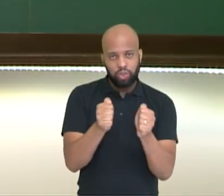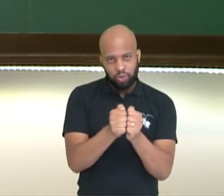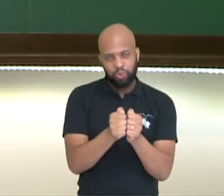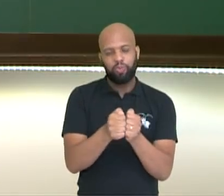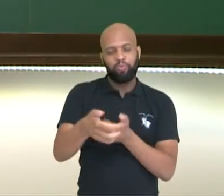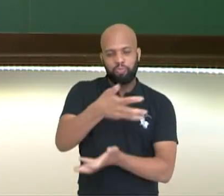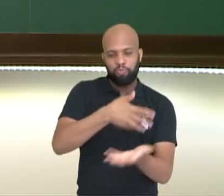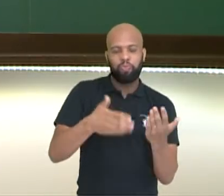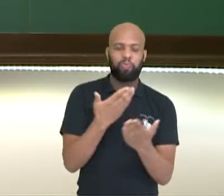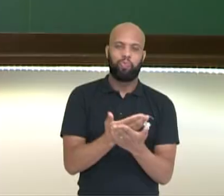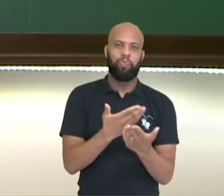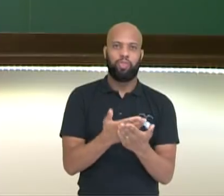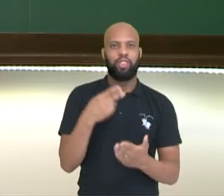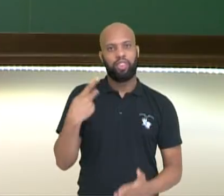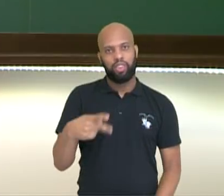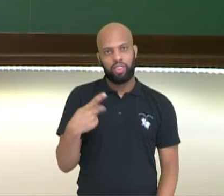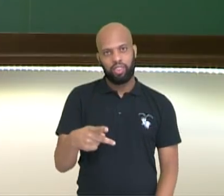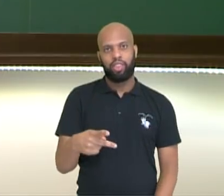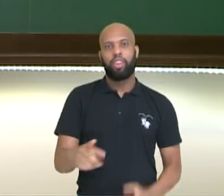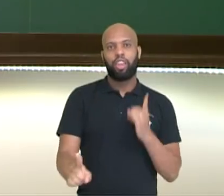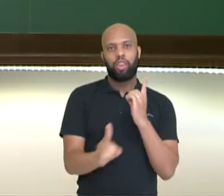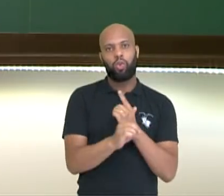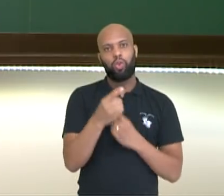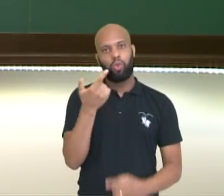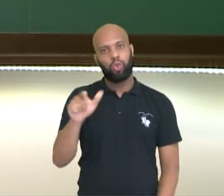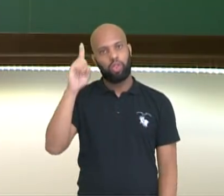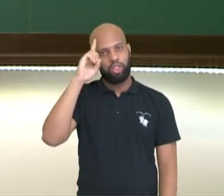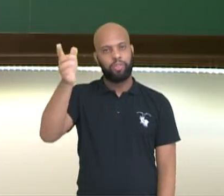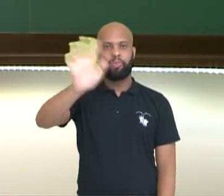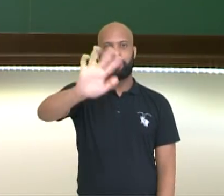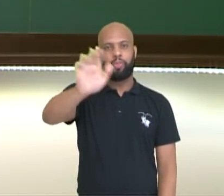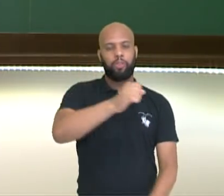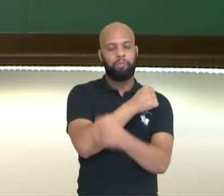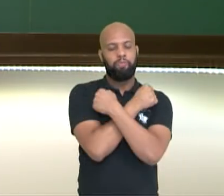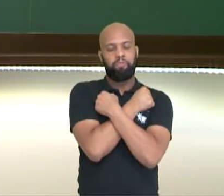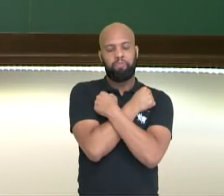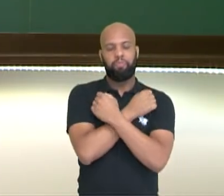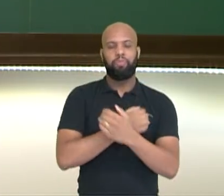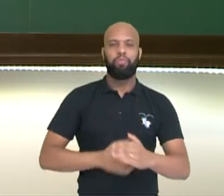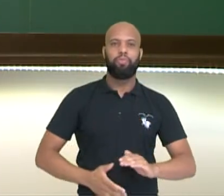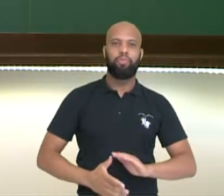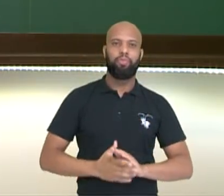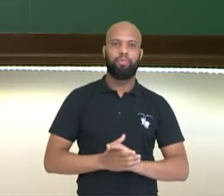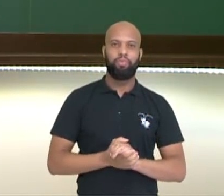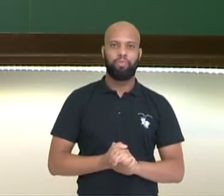e seu envolvimento na nossa aula de hoje. Até a próxima aula. Um forte abraço para você.